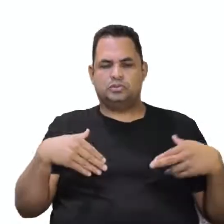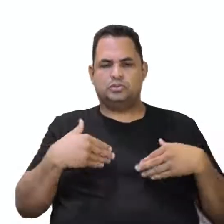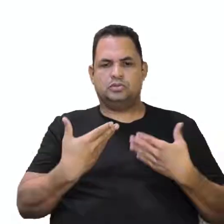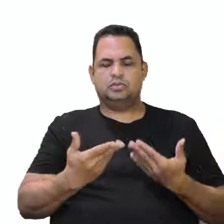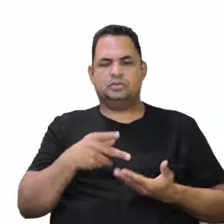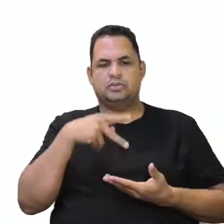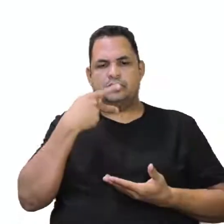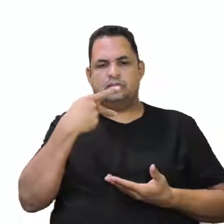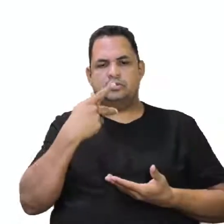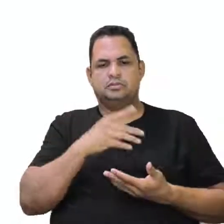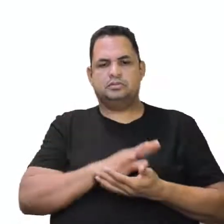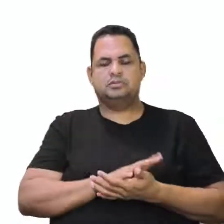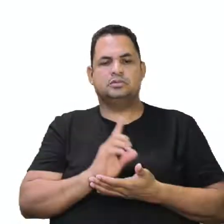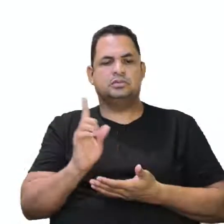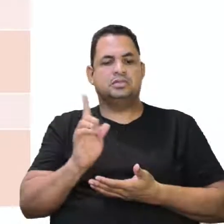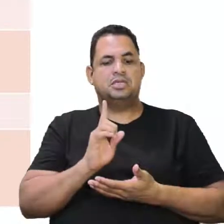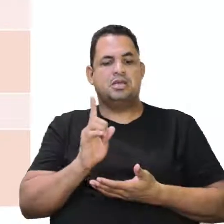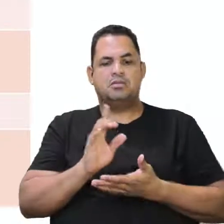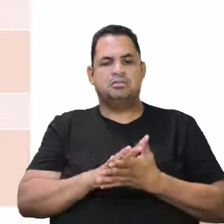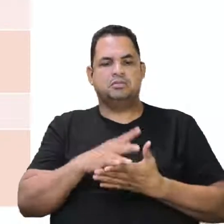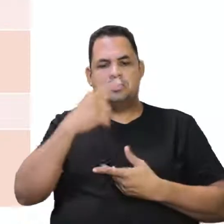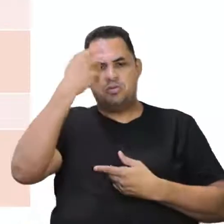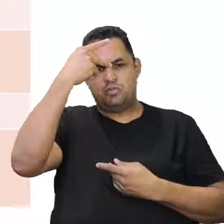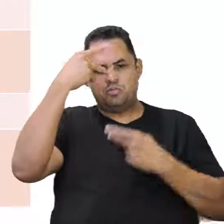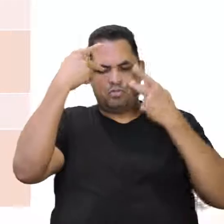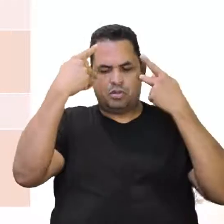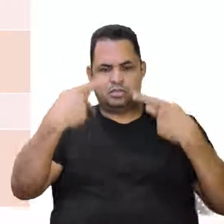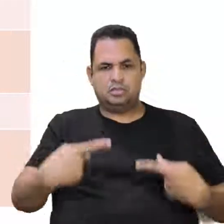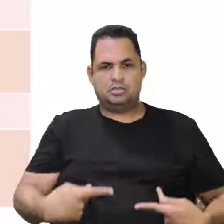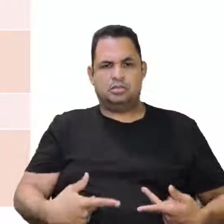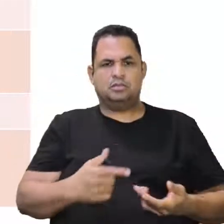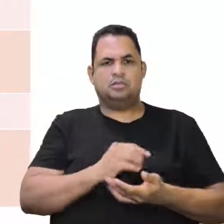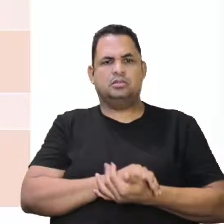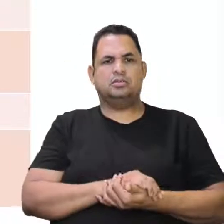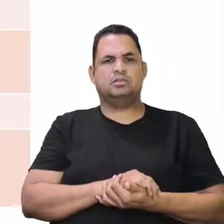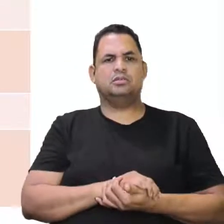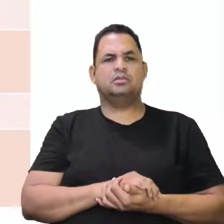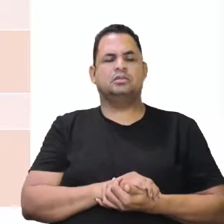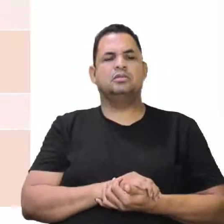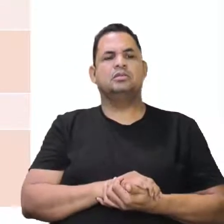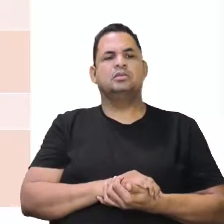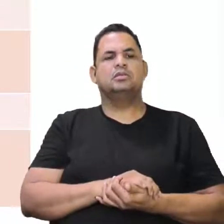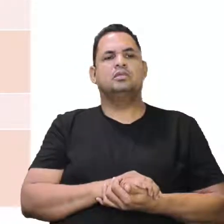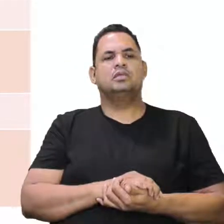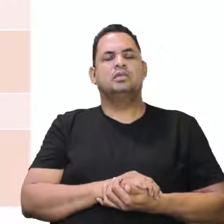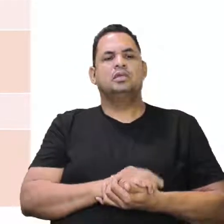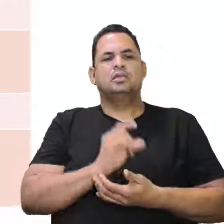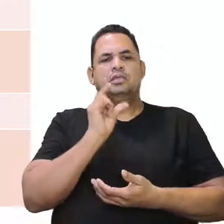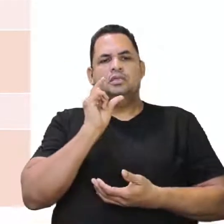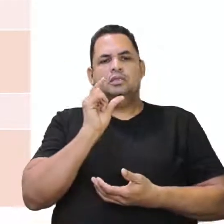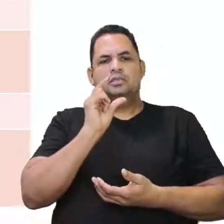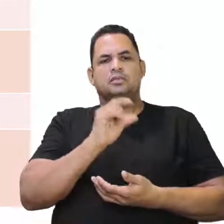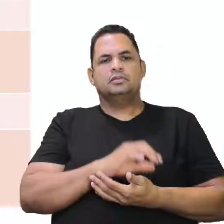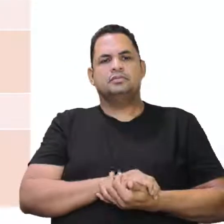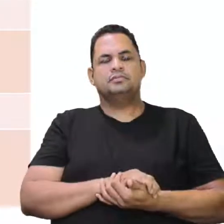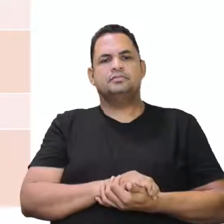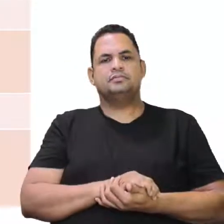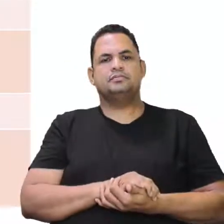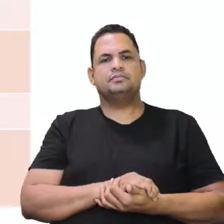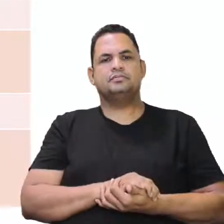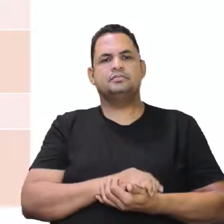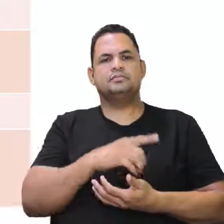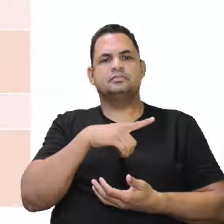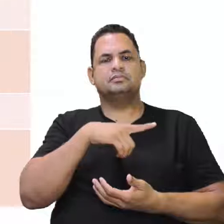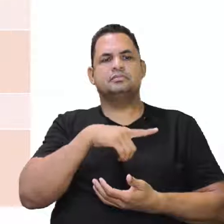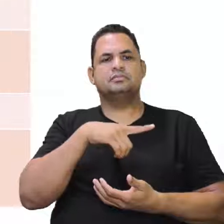você está falando de coisas que não são humanas. Vamos lá. Nós temos aí a palavra something.